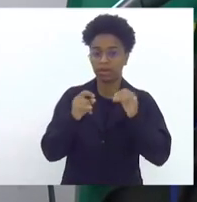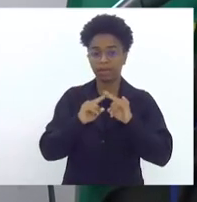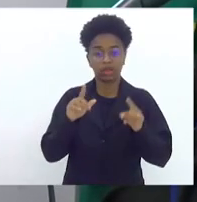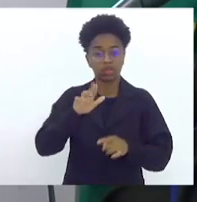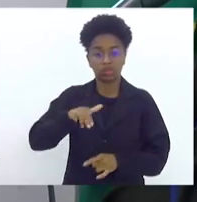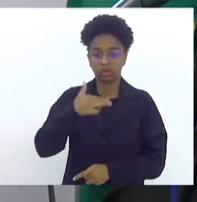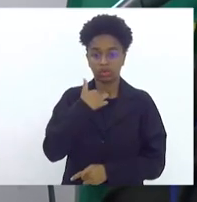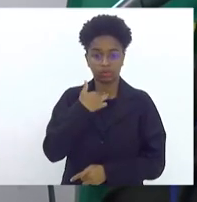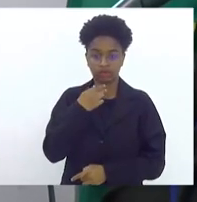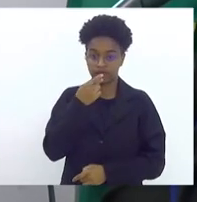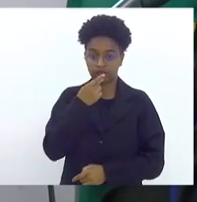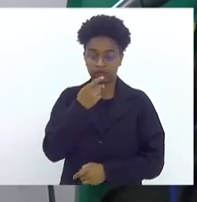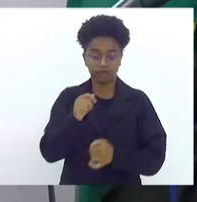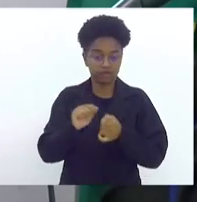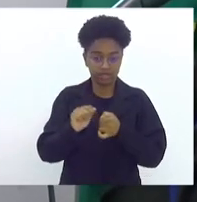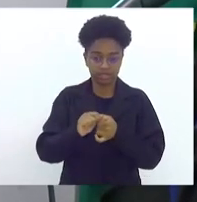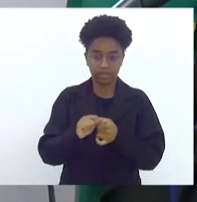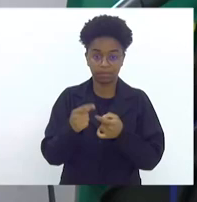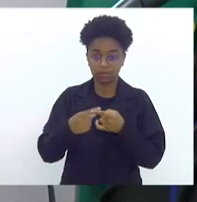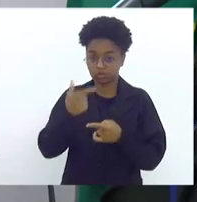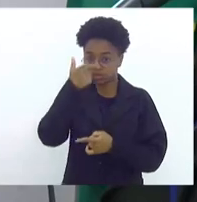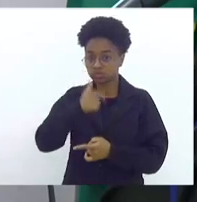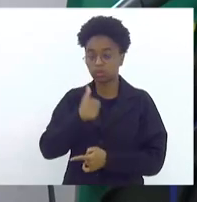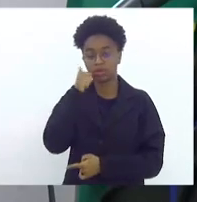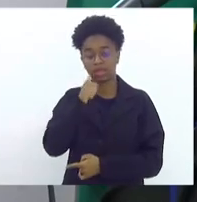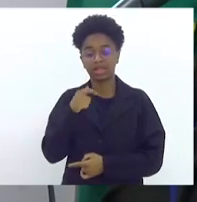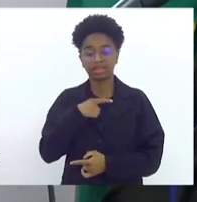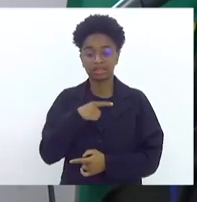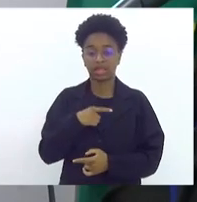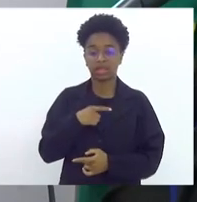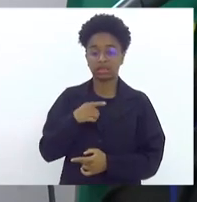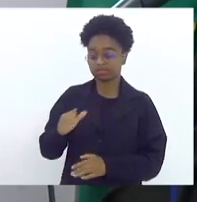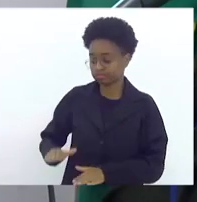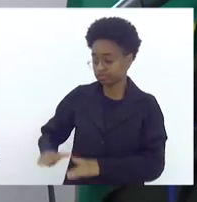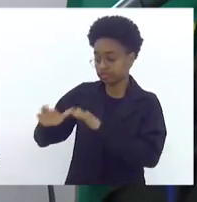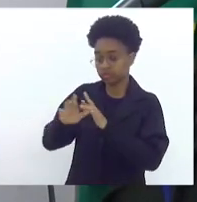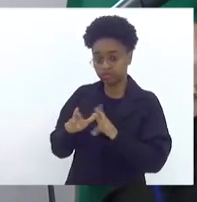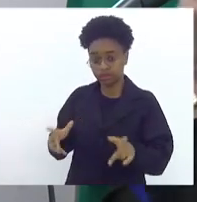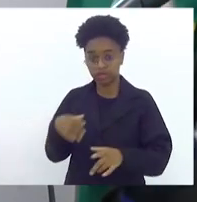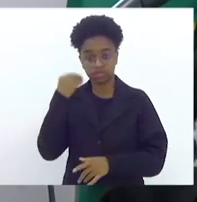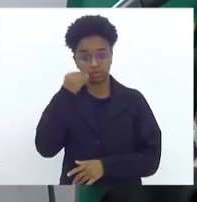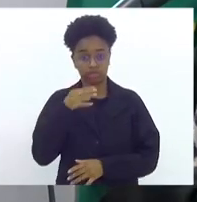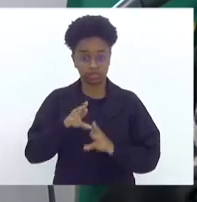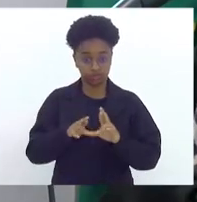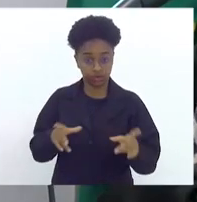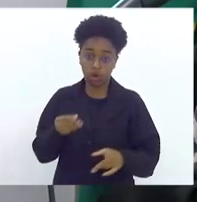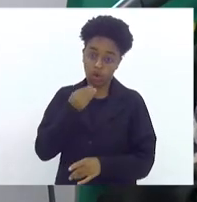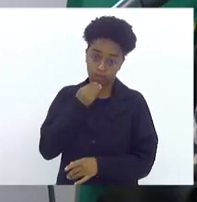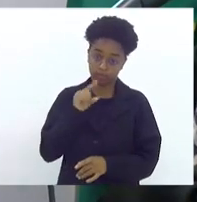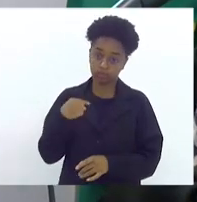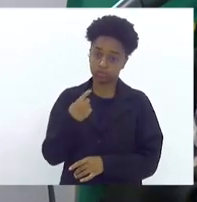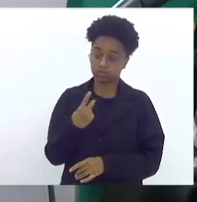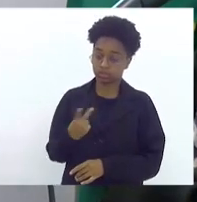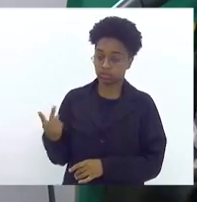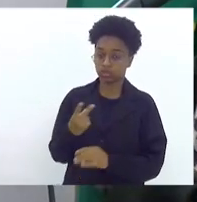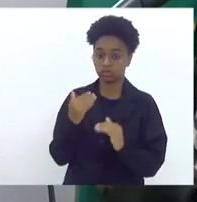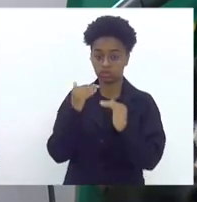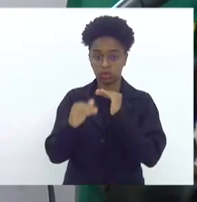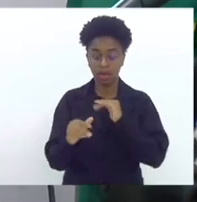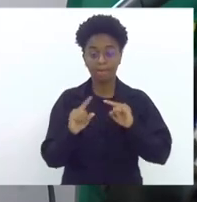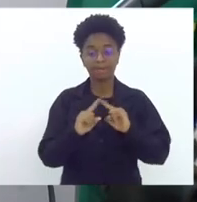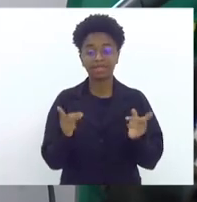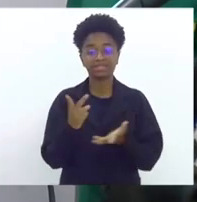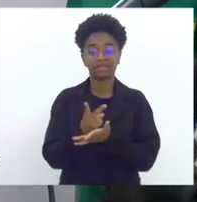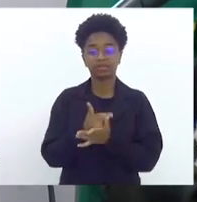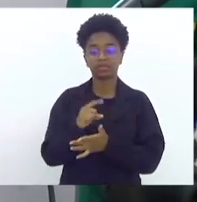Ela poderia fazer isso com uma mulher que está dando opinião dela eu tenho uma criação diferente eu tenho uma vivência diferente logo a gente vai discordar mas no ponto a gente vai